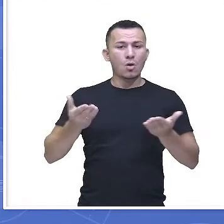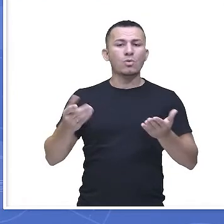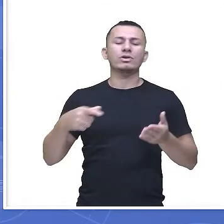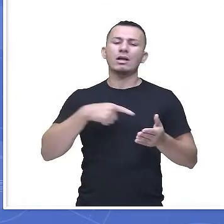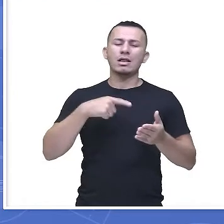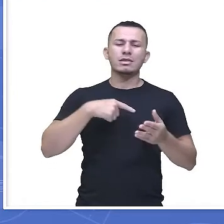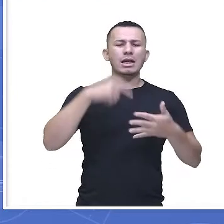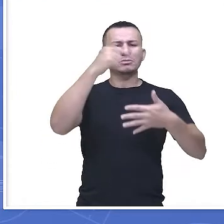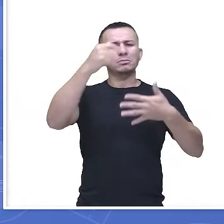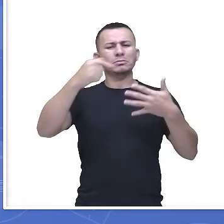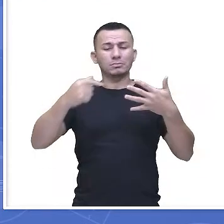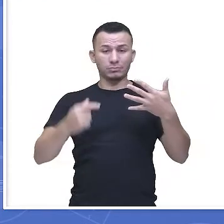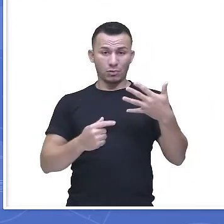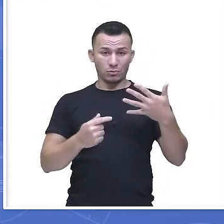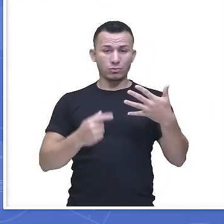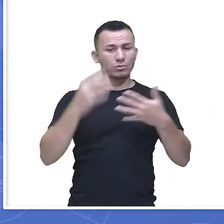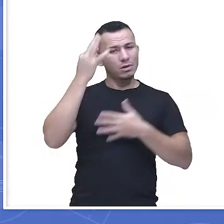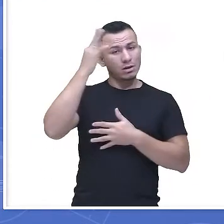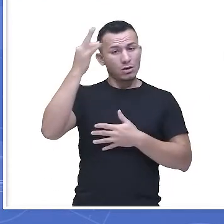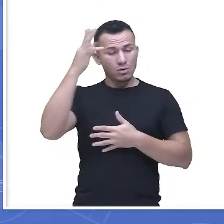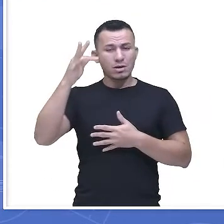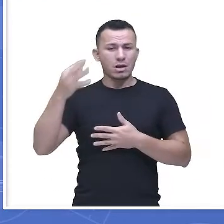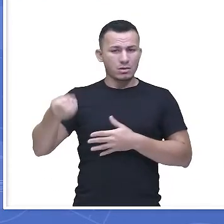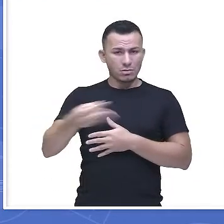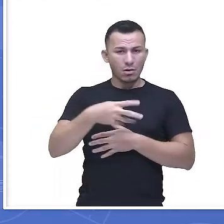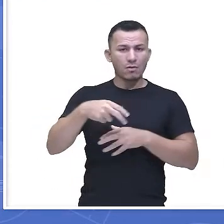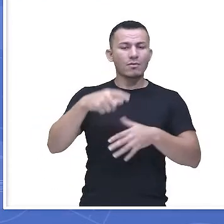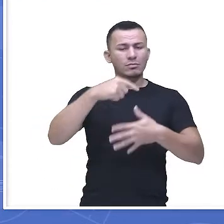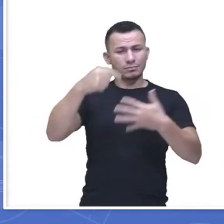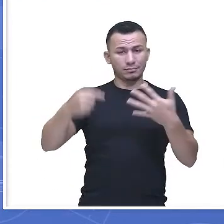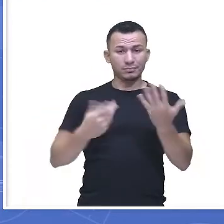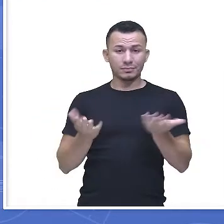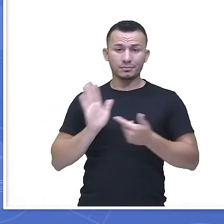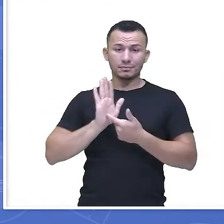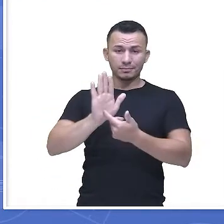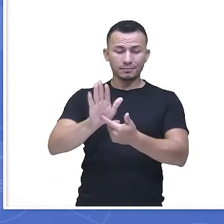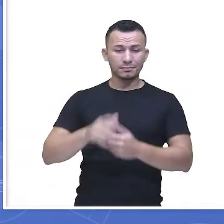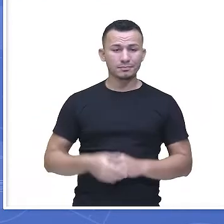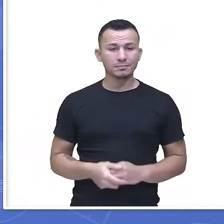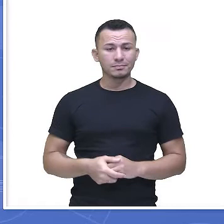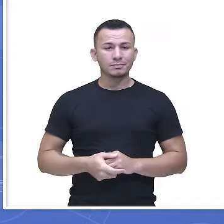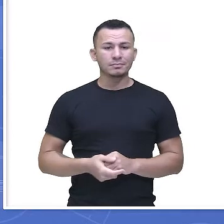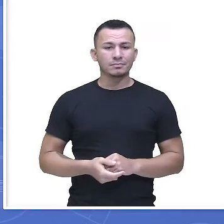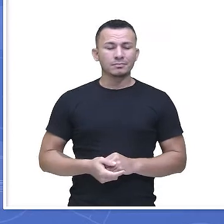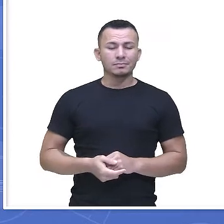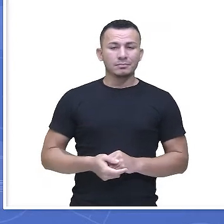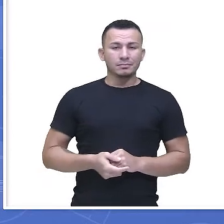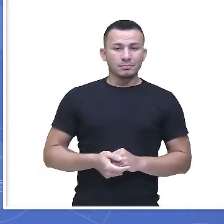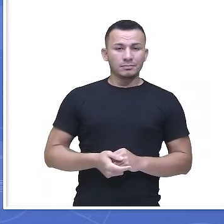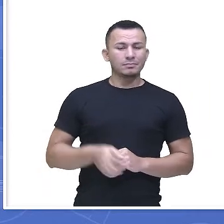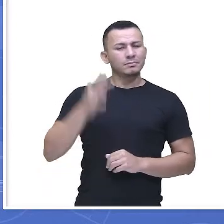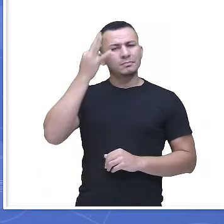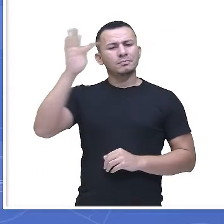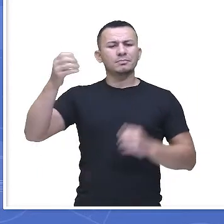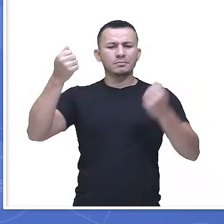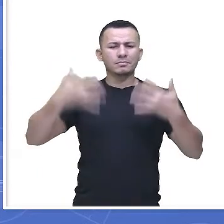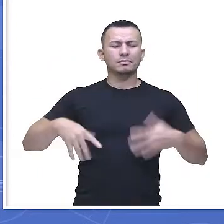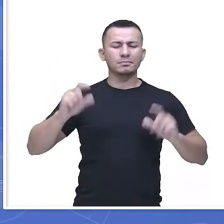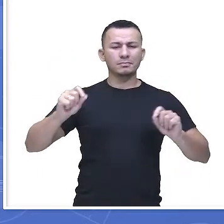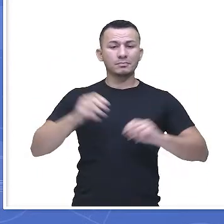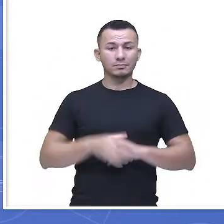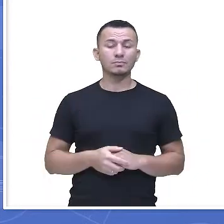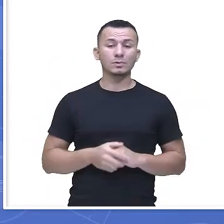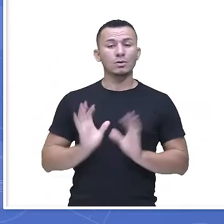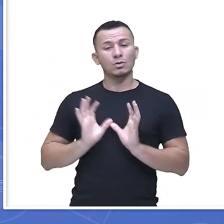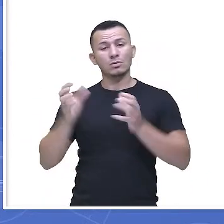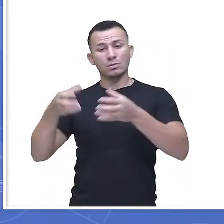pontos que a gente chama de teoria celular moderna, com esses pontos que eu vou mostrar para vocês. Olha só, a teoria diz o seguinte: todos os seres